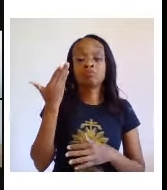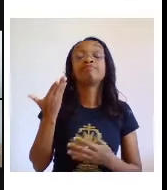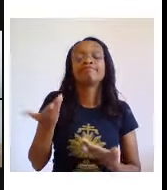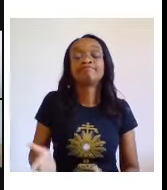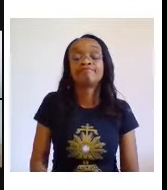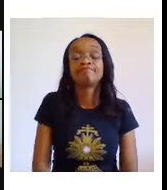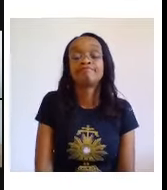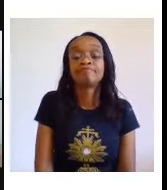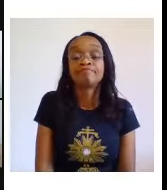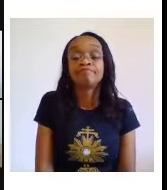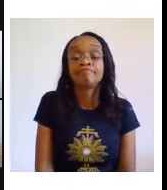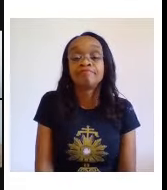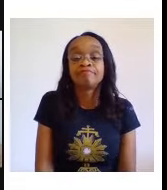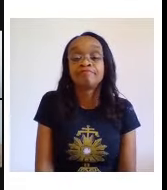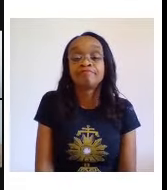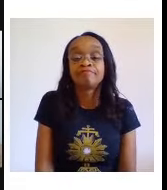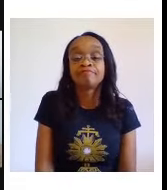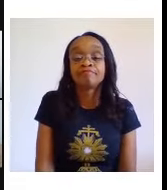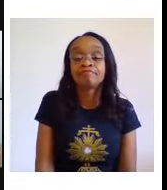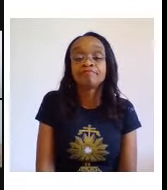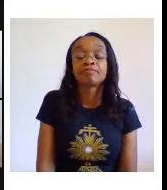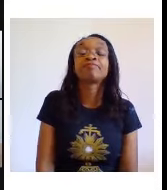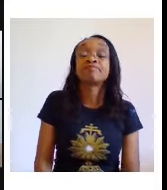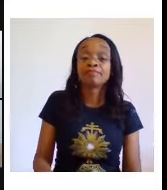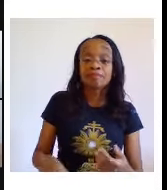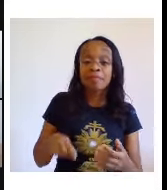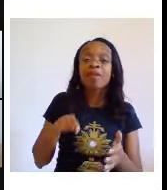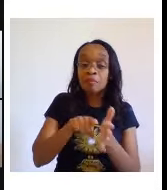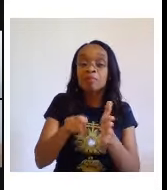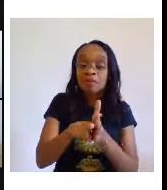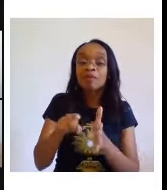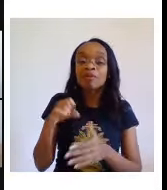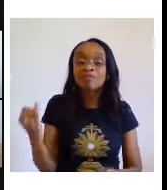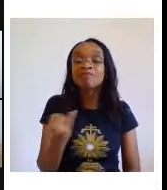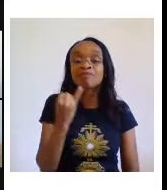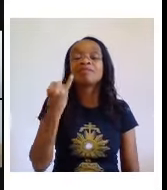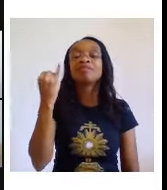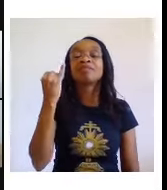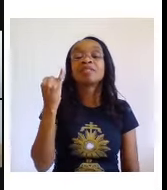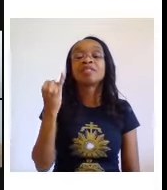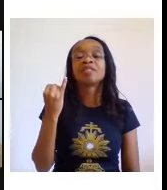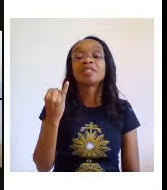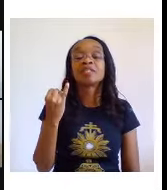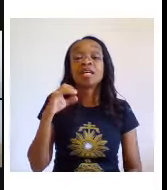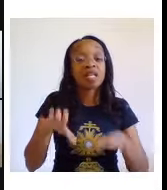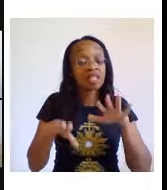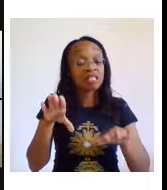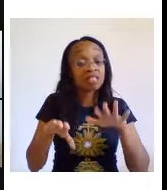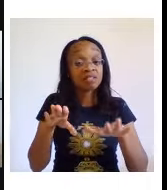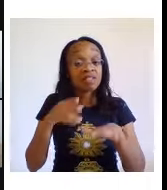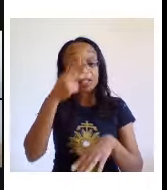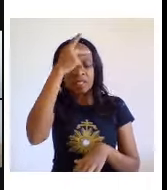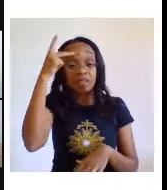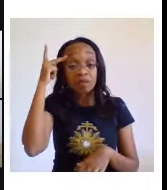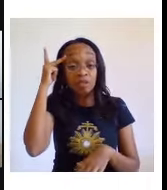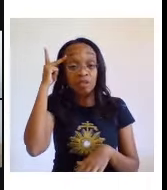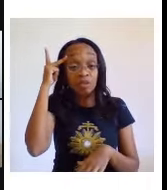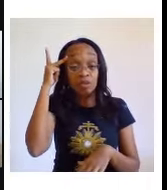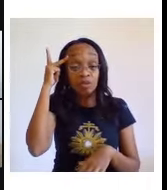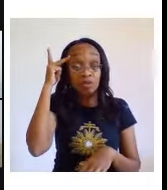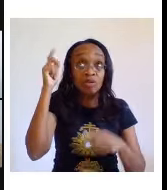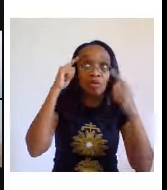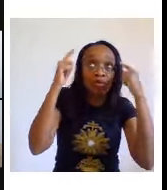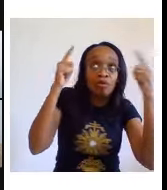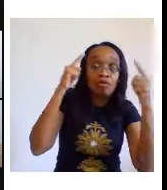podem conhecer mais. Sim, exatamente, Tânia. É uma pergunta interessante, porque muitas das vezes tem essa confusão, né? O IPCC é um